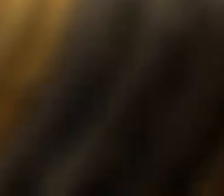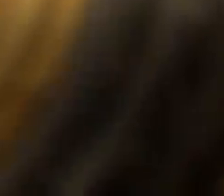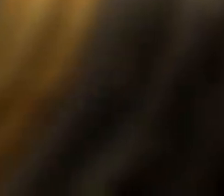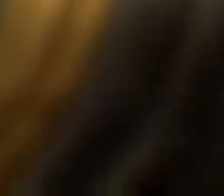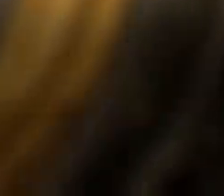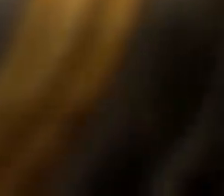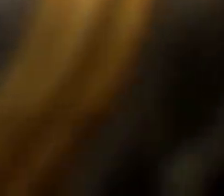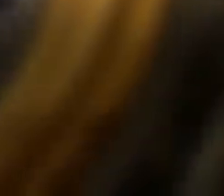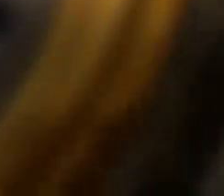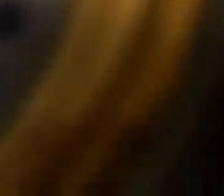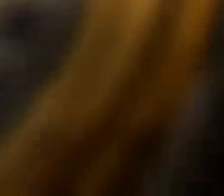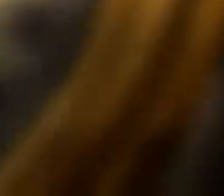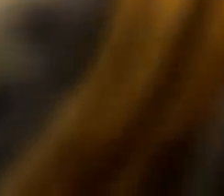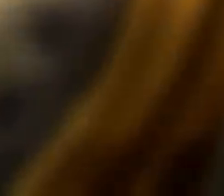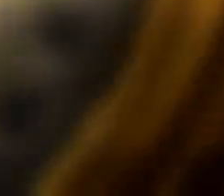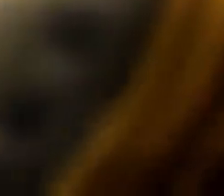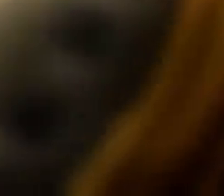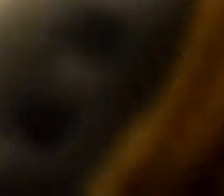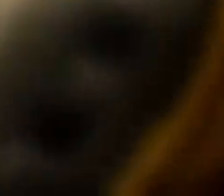Tchau.